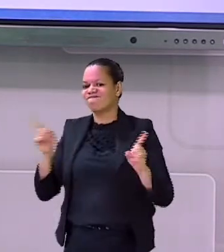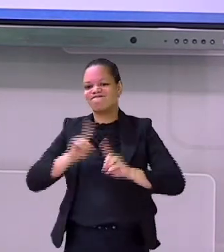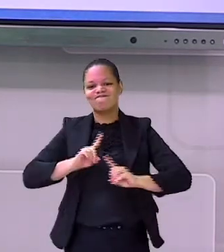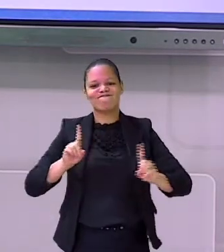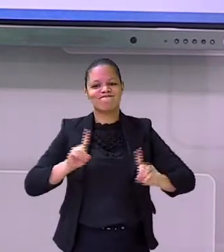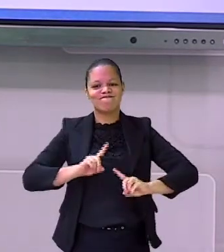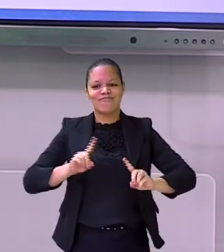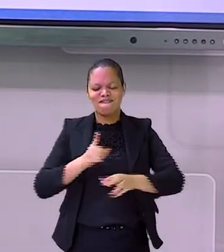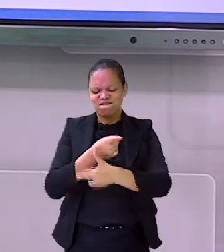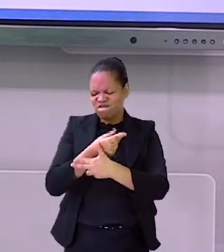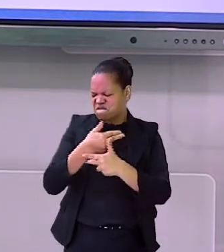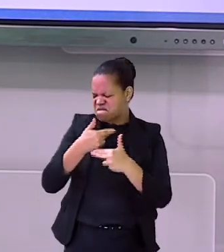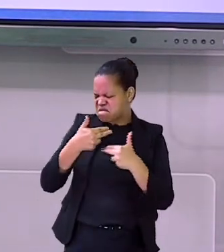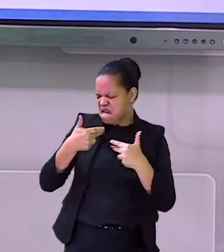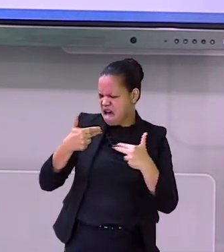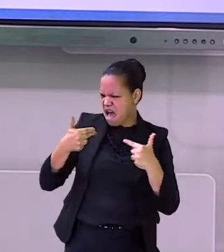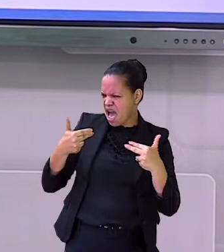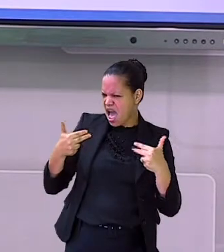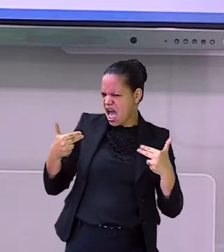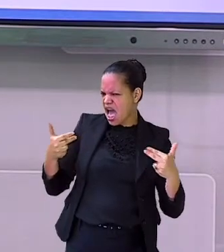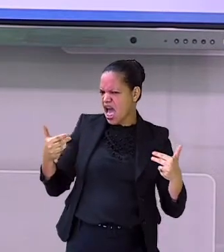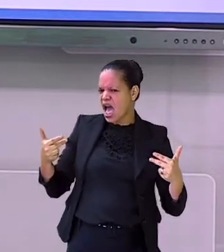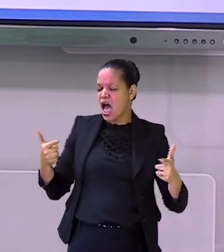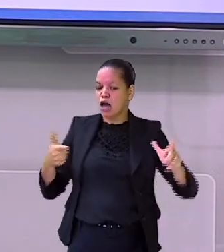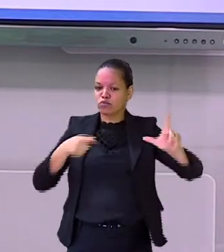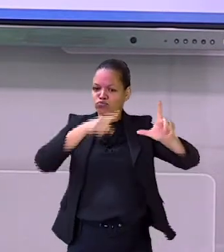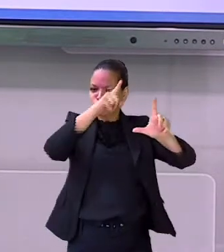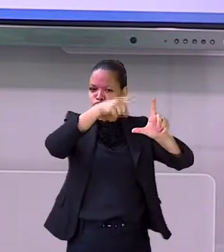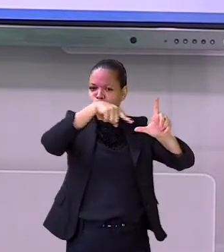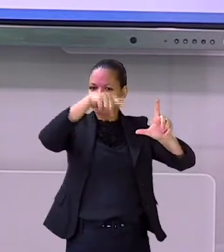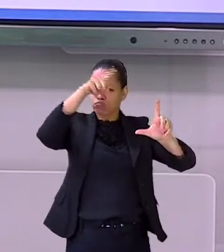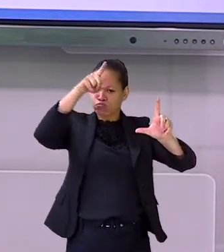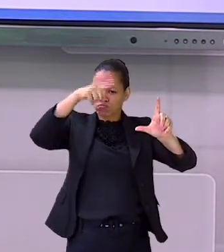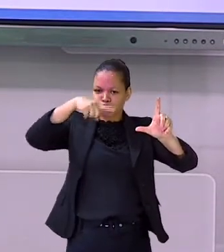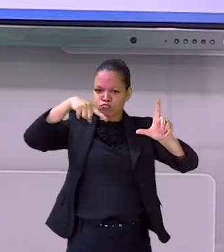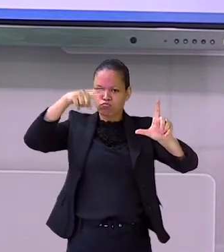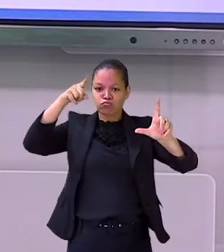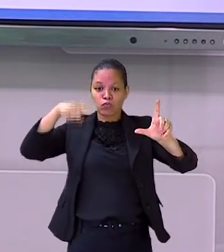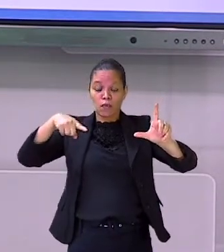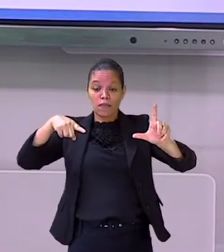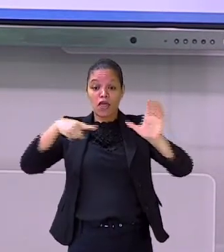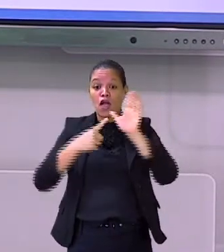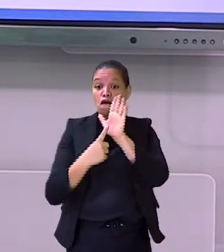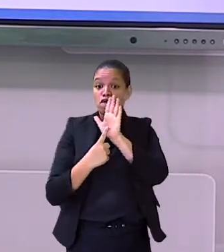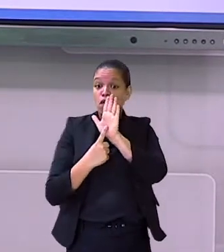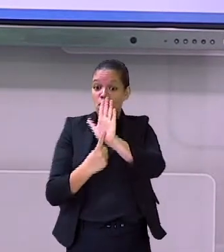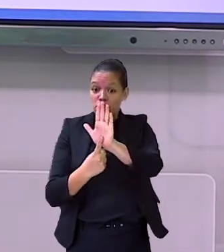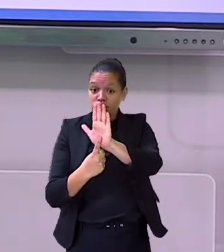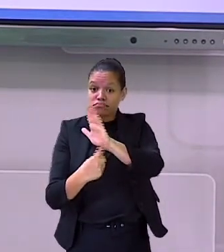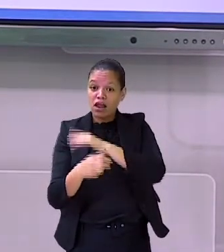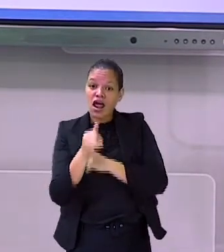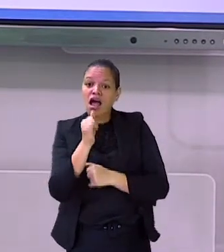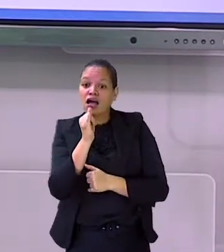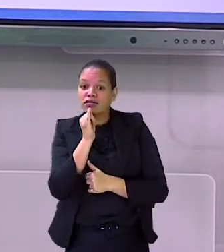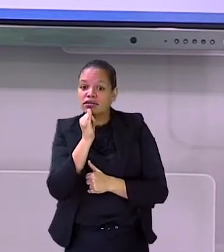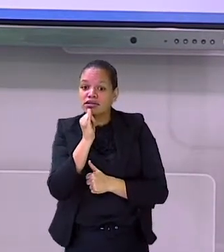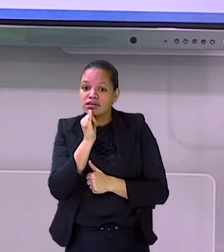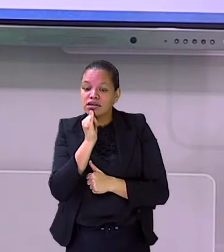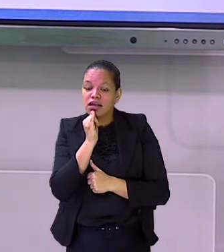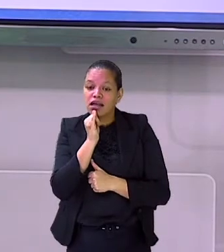Existem vários, gente, vários tipos de gráfico. Eu trouxe aqui alguns exemplos dos